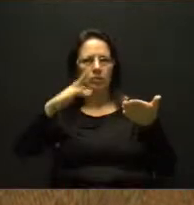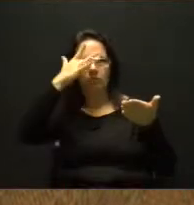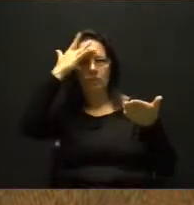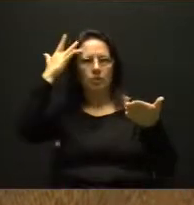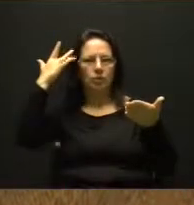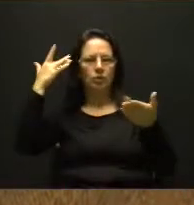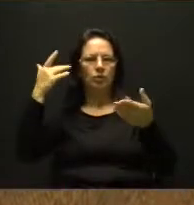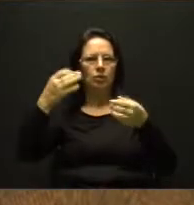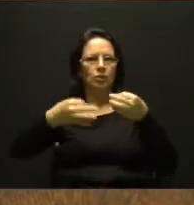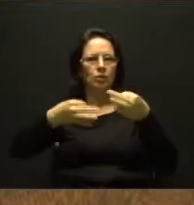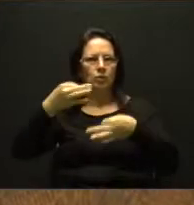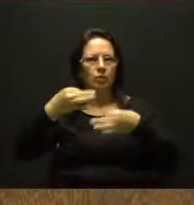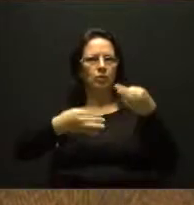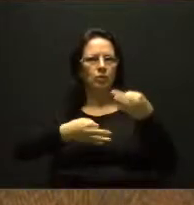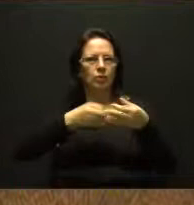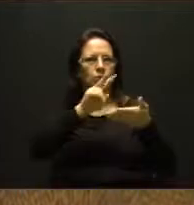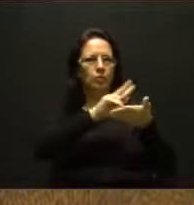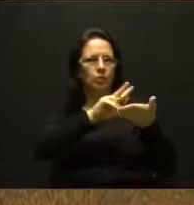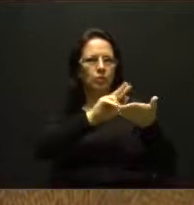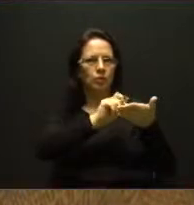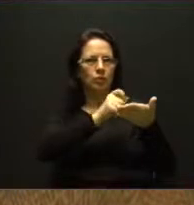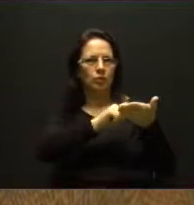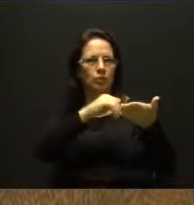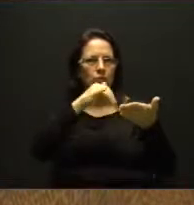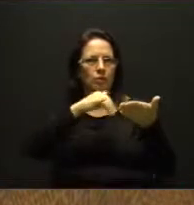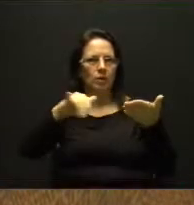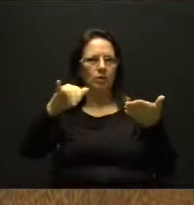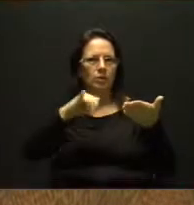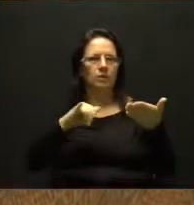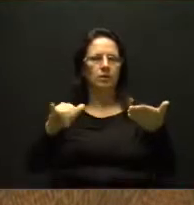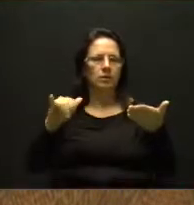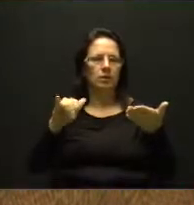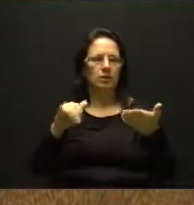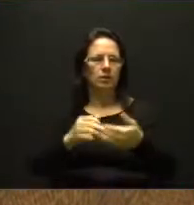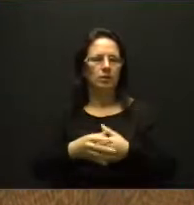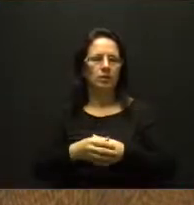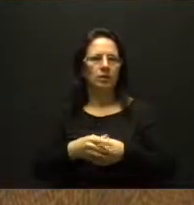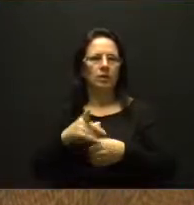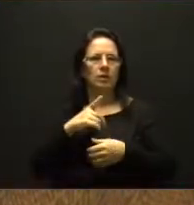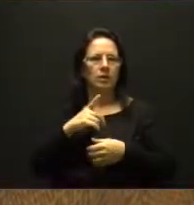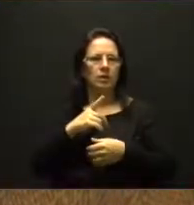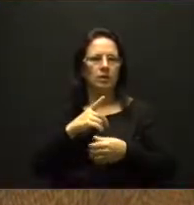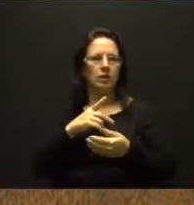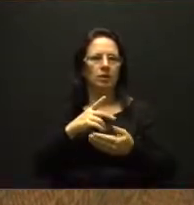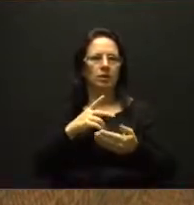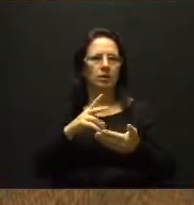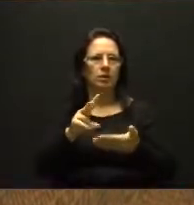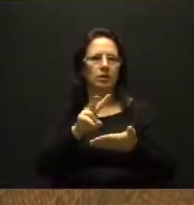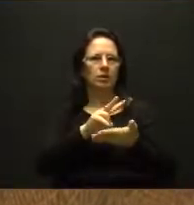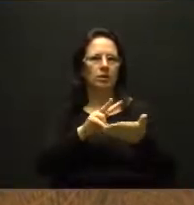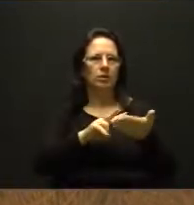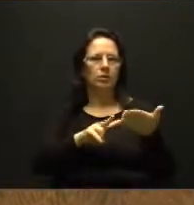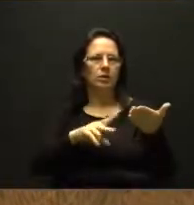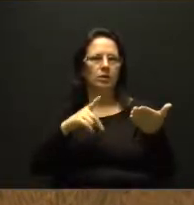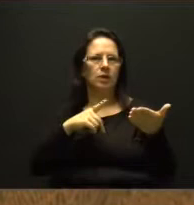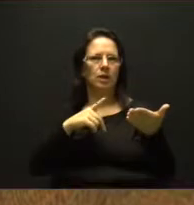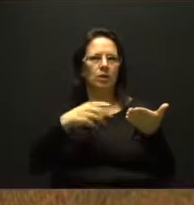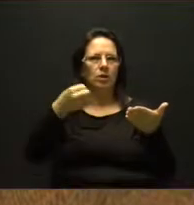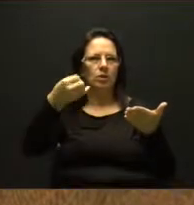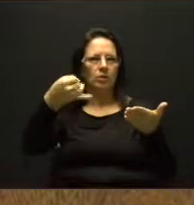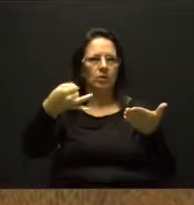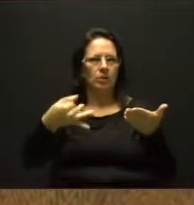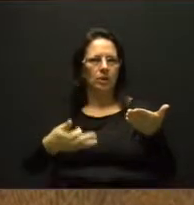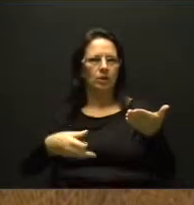da casa que acatamos é seguir transcrevemos a propositura encontra se devidamente